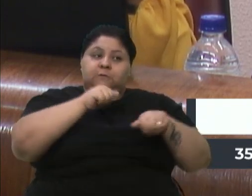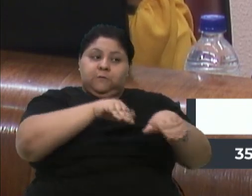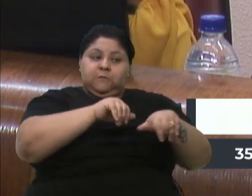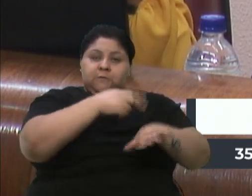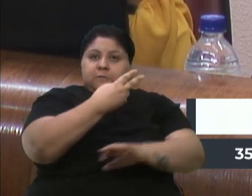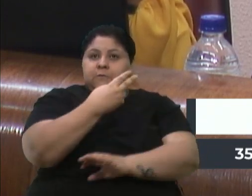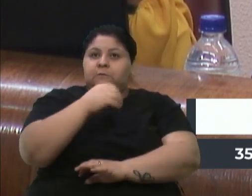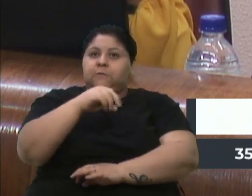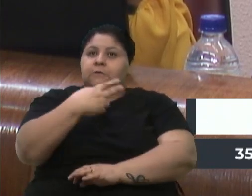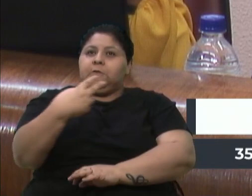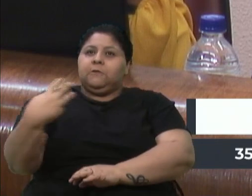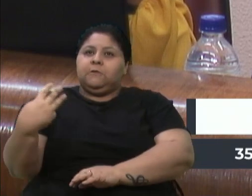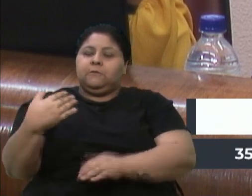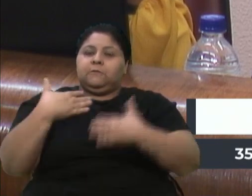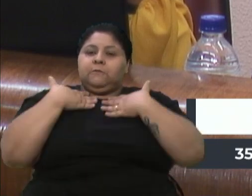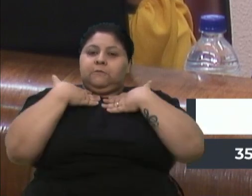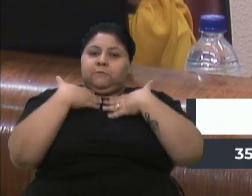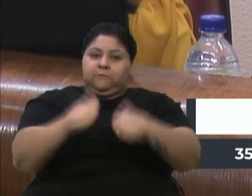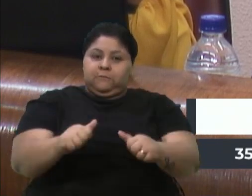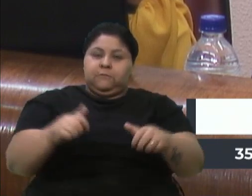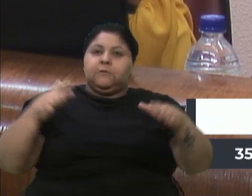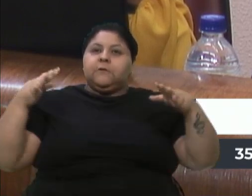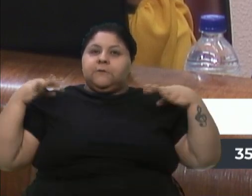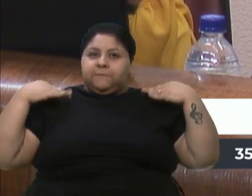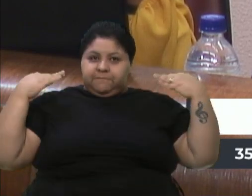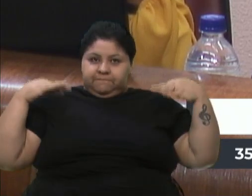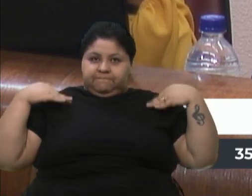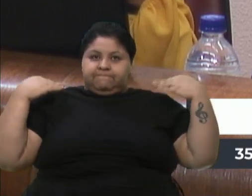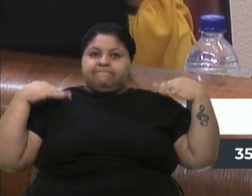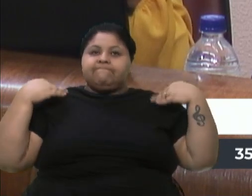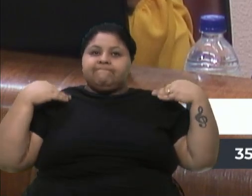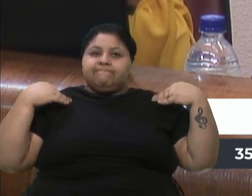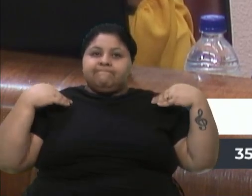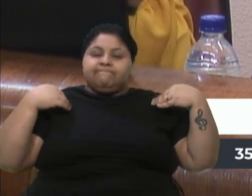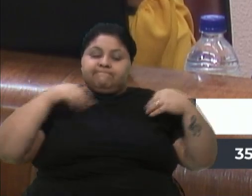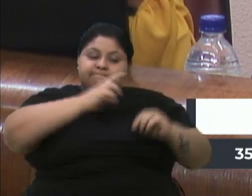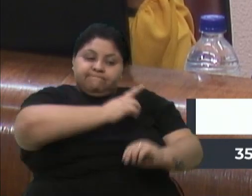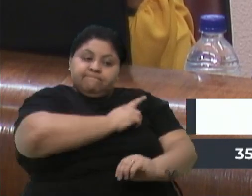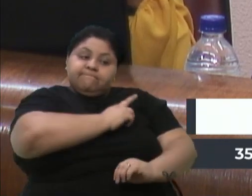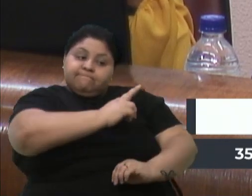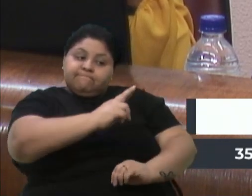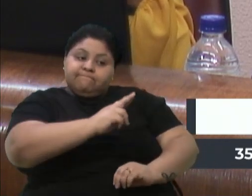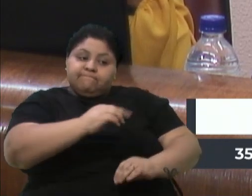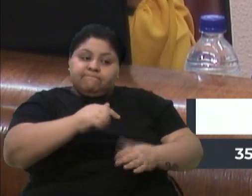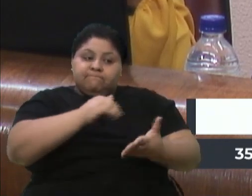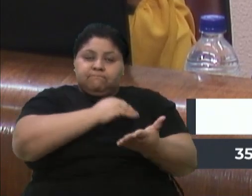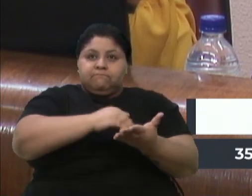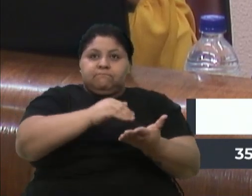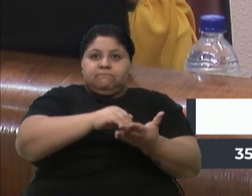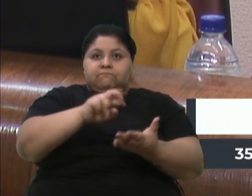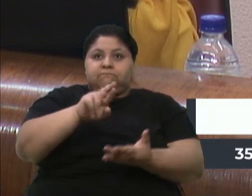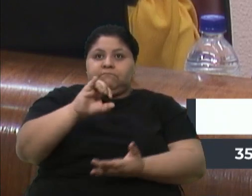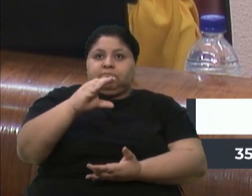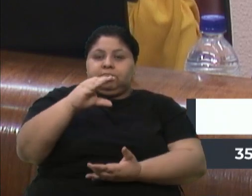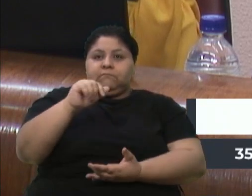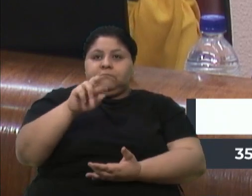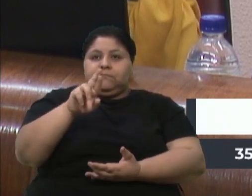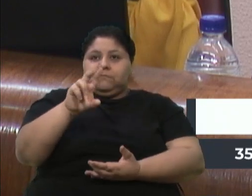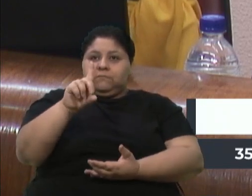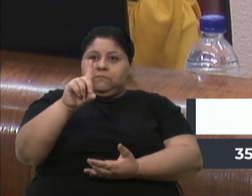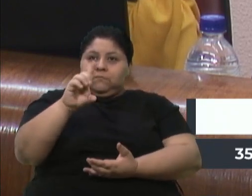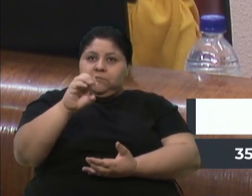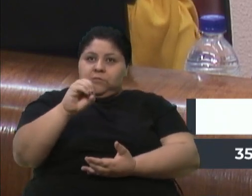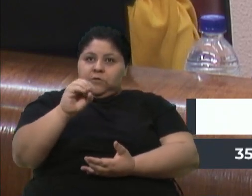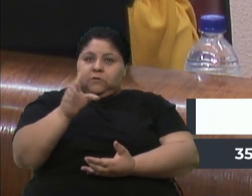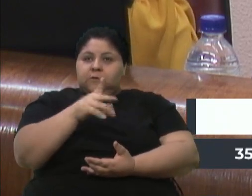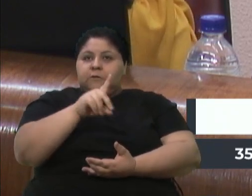a Secretaria Municipal do Turismo, a qual será representada pelo secretário Ricardo Daneluz, que divulgará a